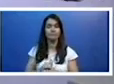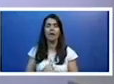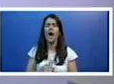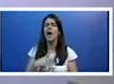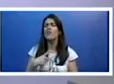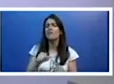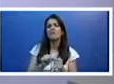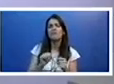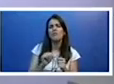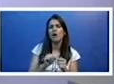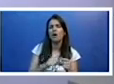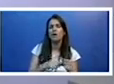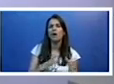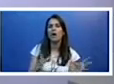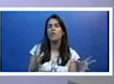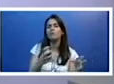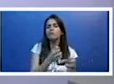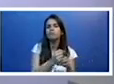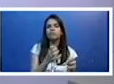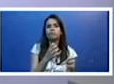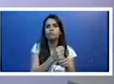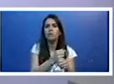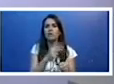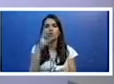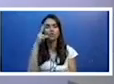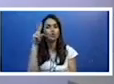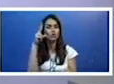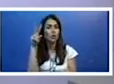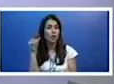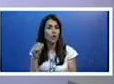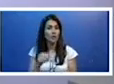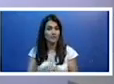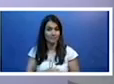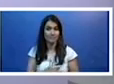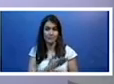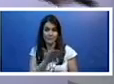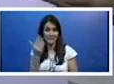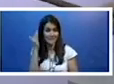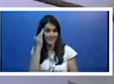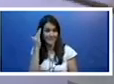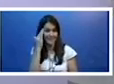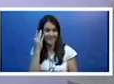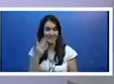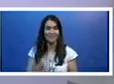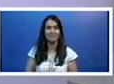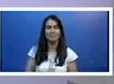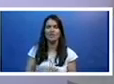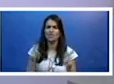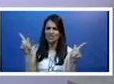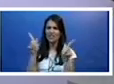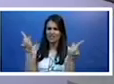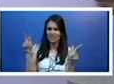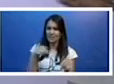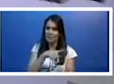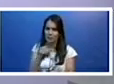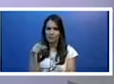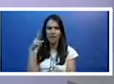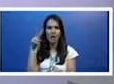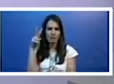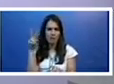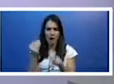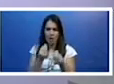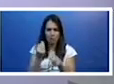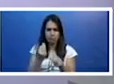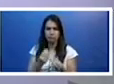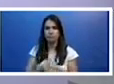associação com historinha assim, bem descontraída para lembrar mesmo, que é assim que a gente